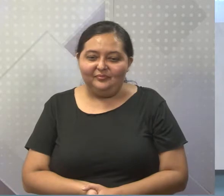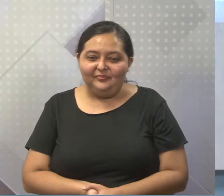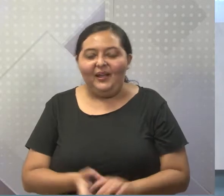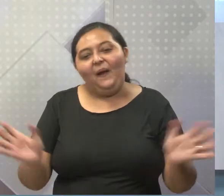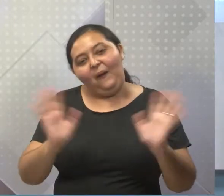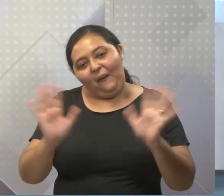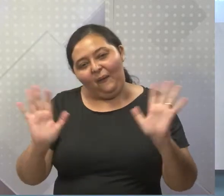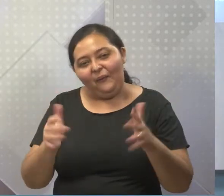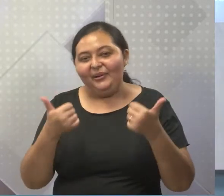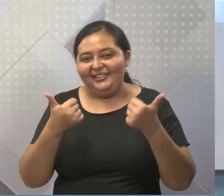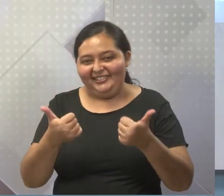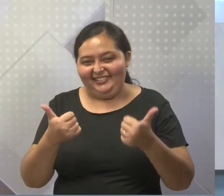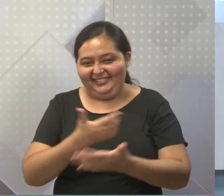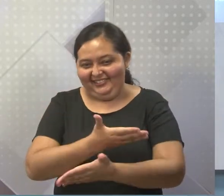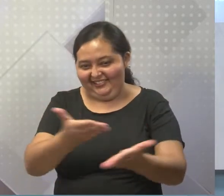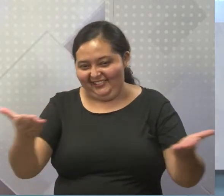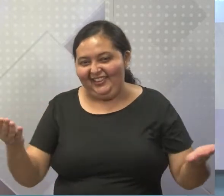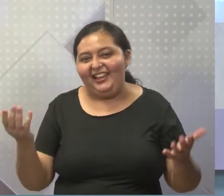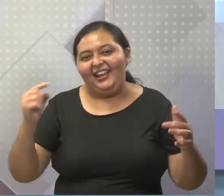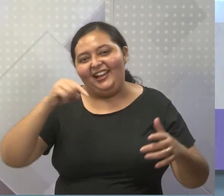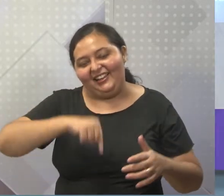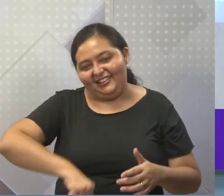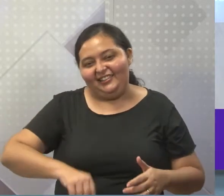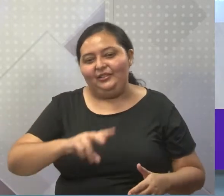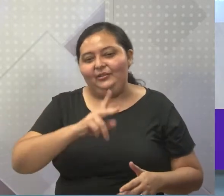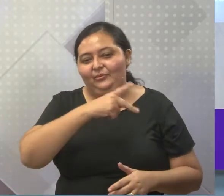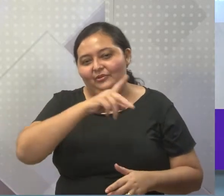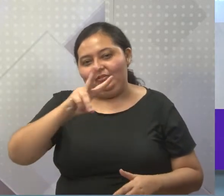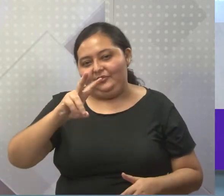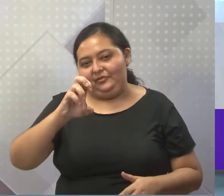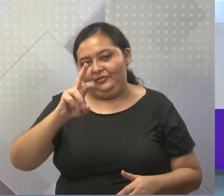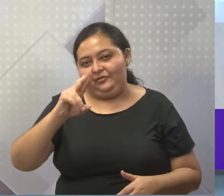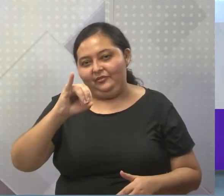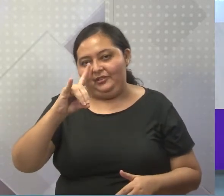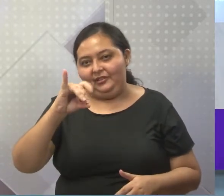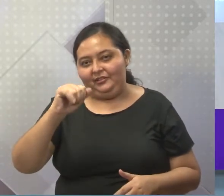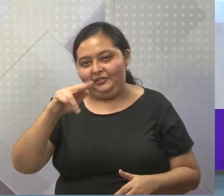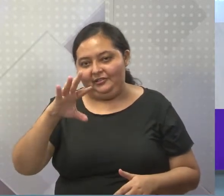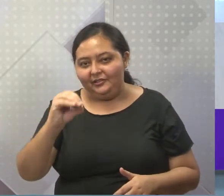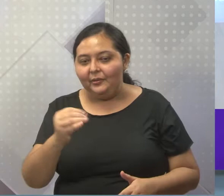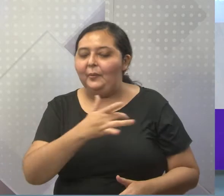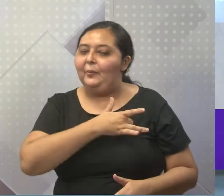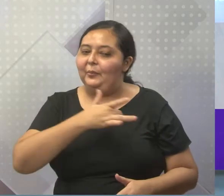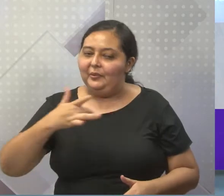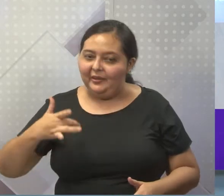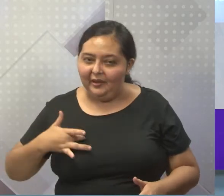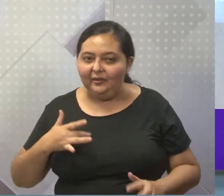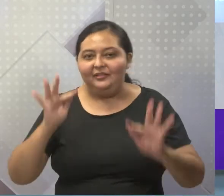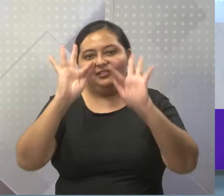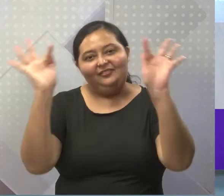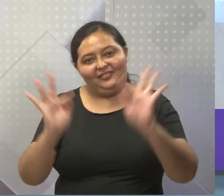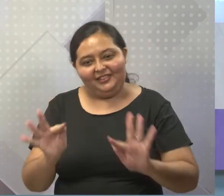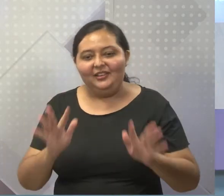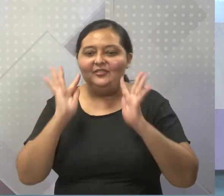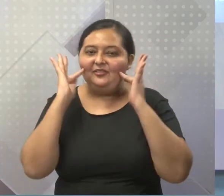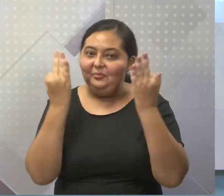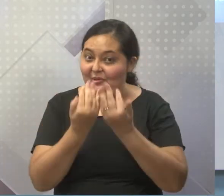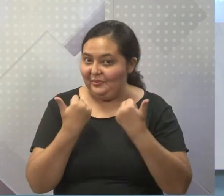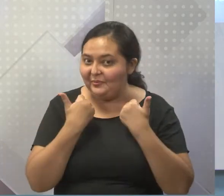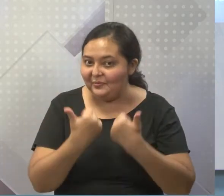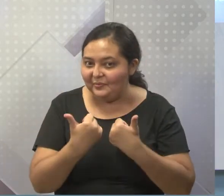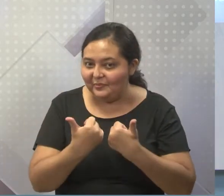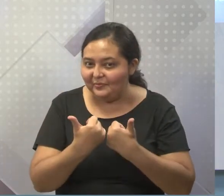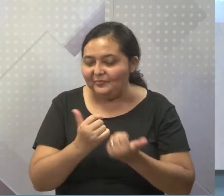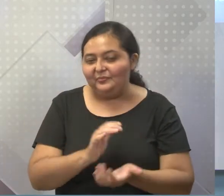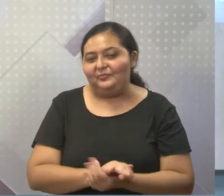Olá pessoal, tudo bom? Aqui o professor Veridiano novamente. Primeiro de tudo, saúde e felicidade a vocês e seus familiares, tá bom?